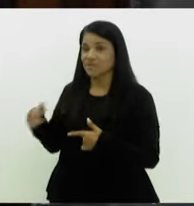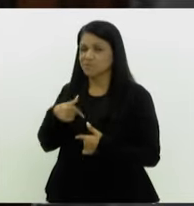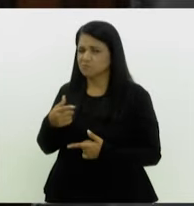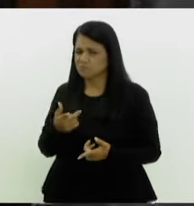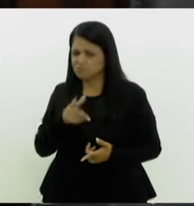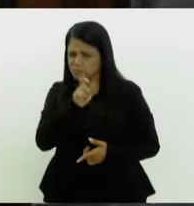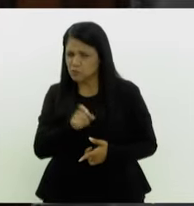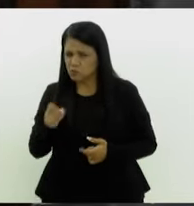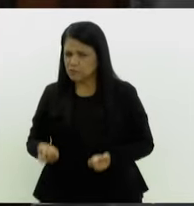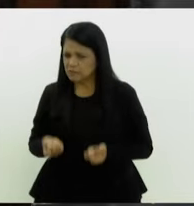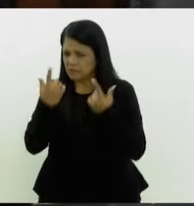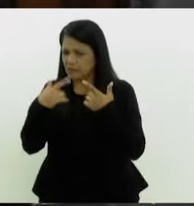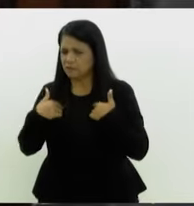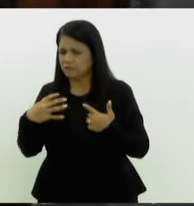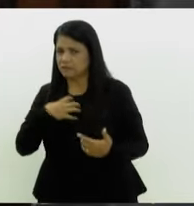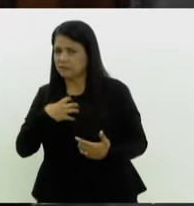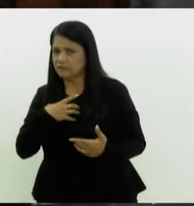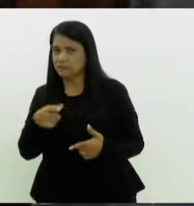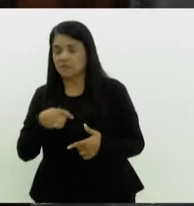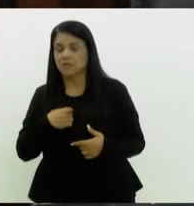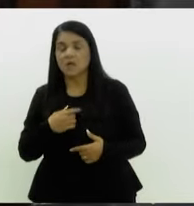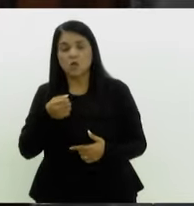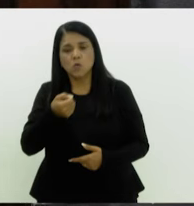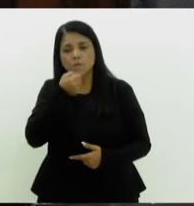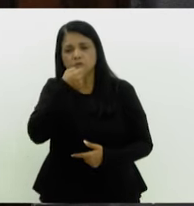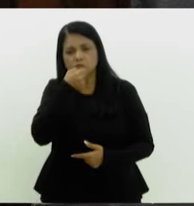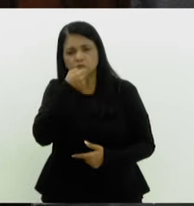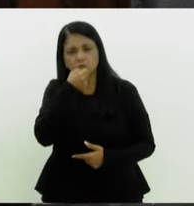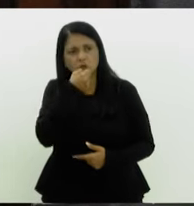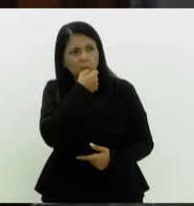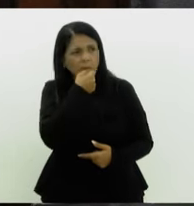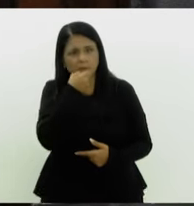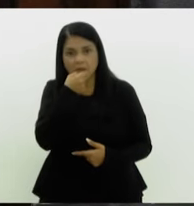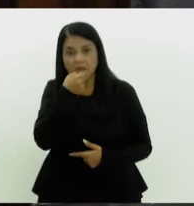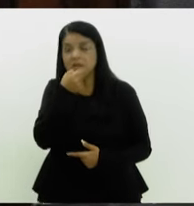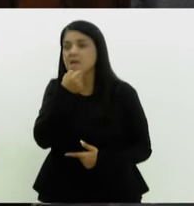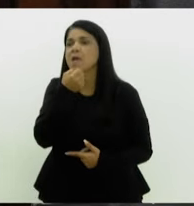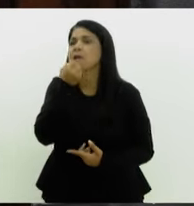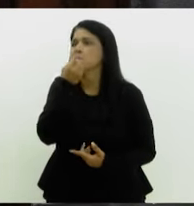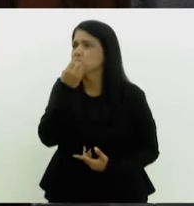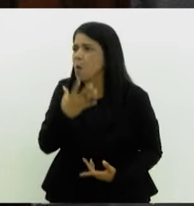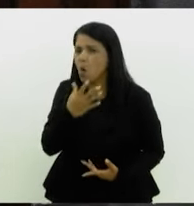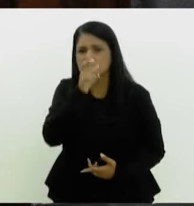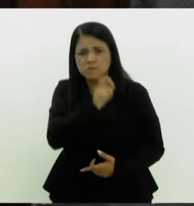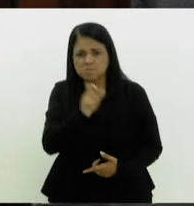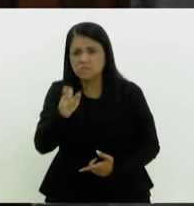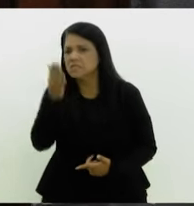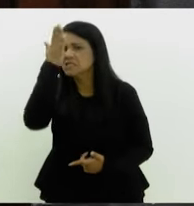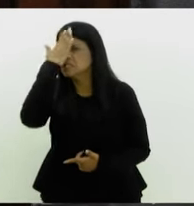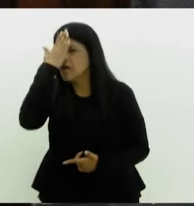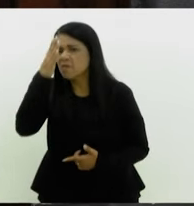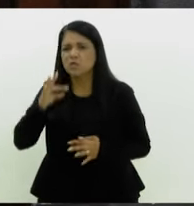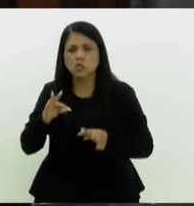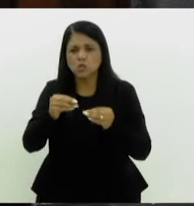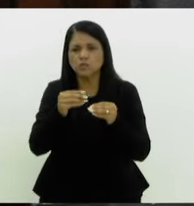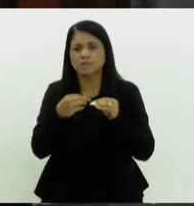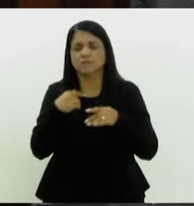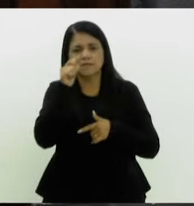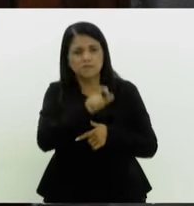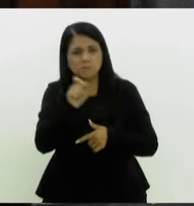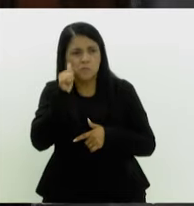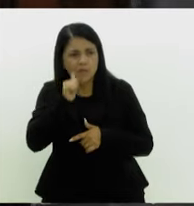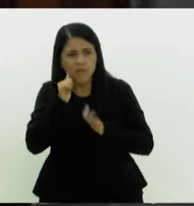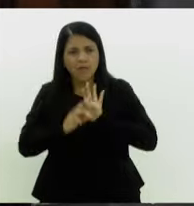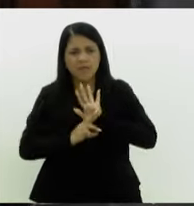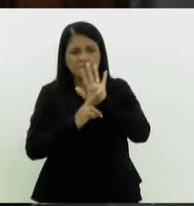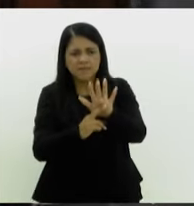e dizia o seguinte é bom que as pessoas saibam que todas as mulheres me representam que tudo que me Diverge dela